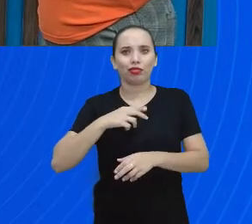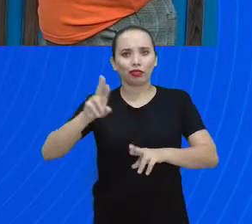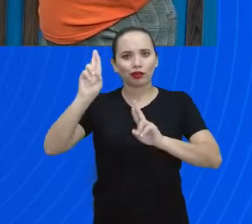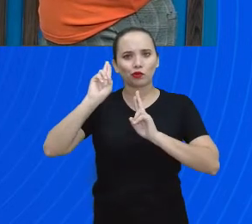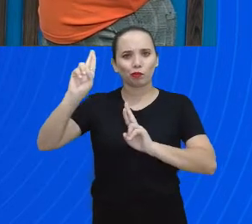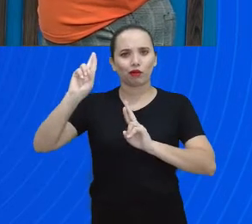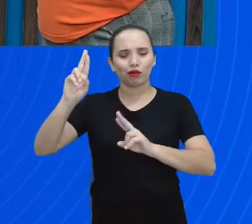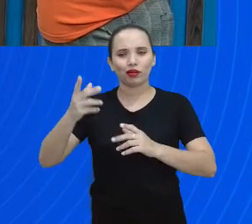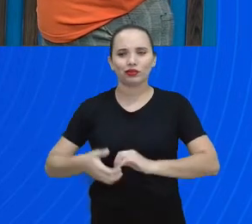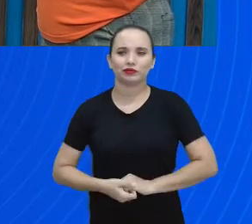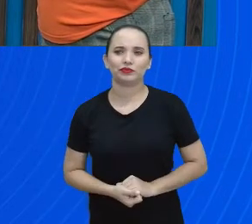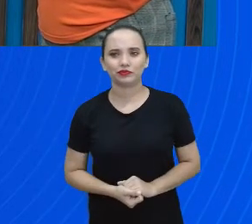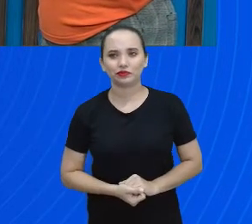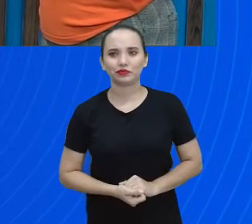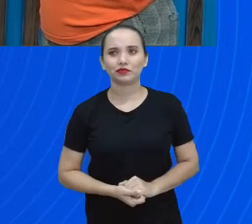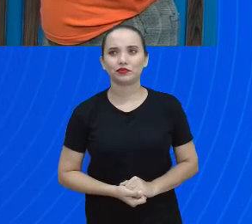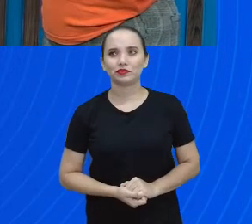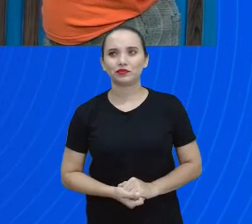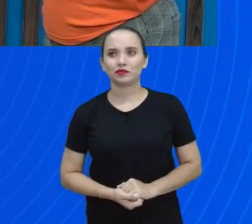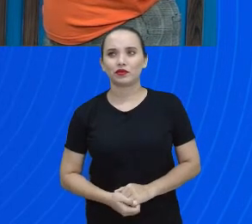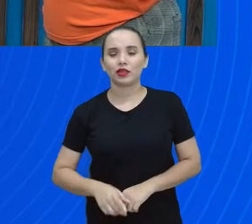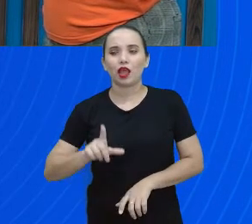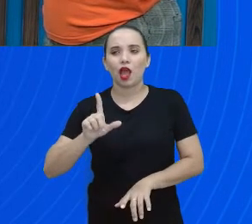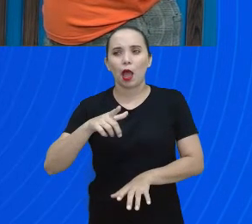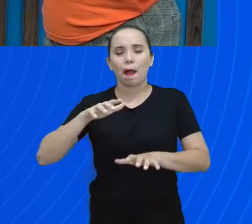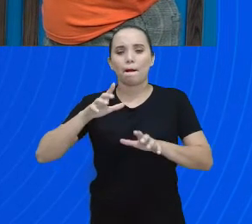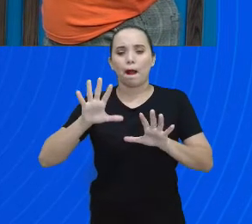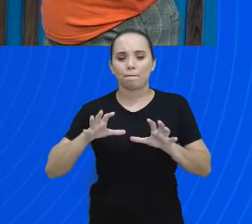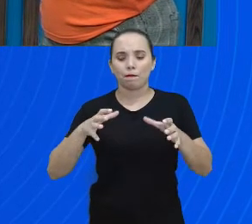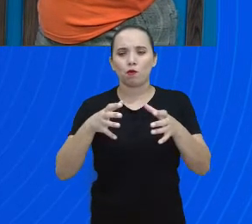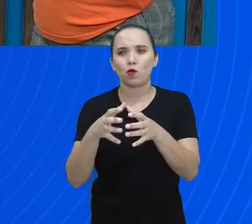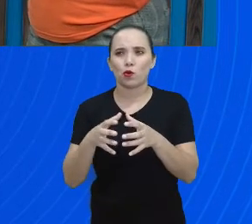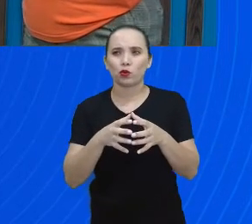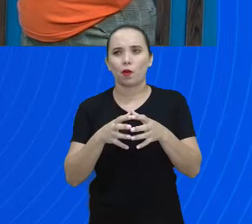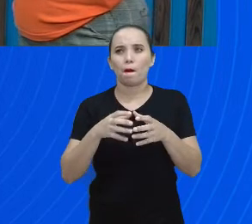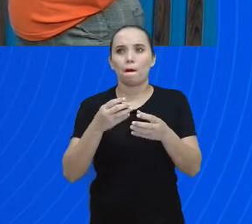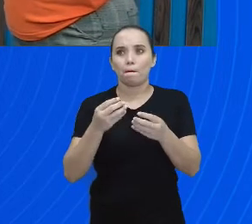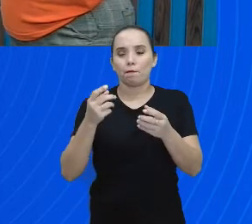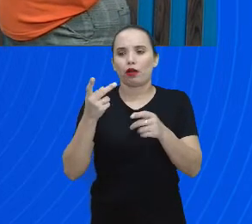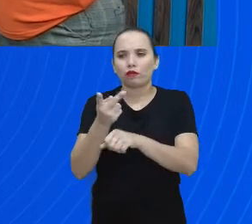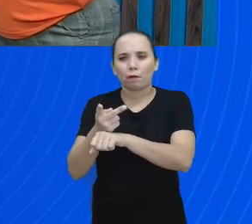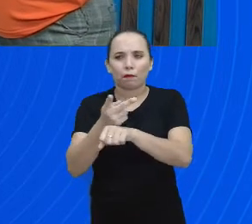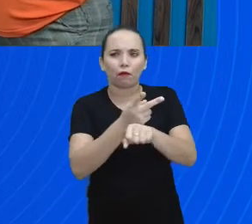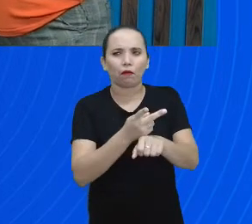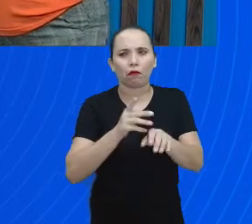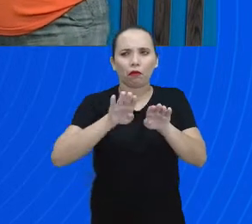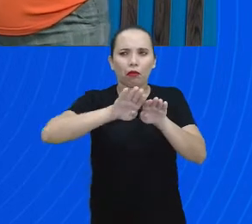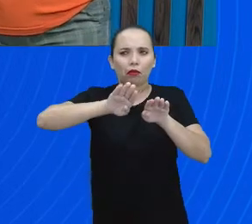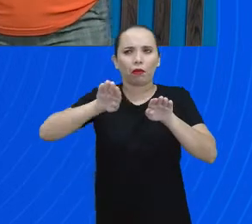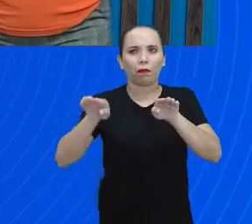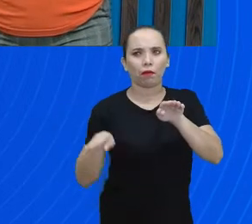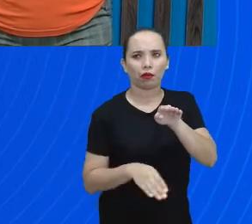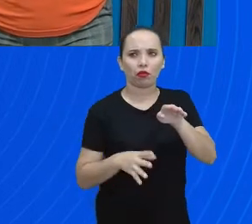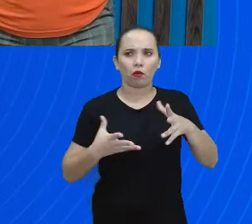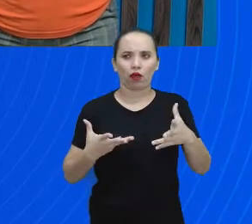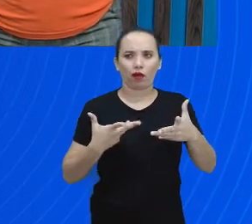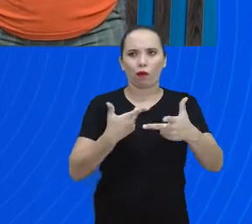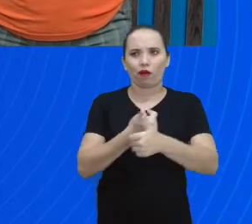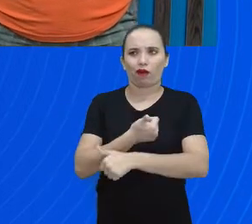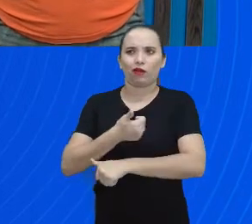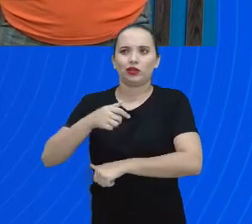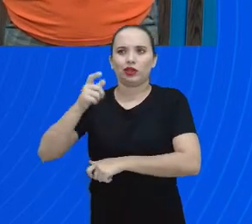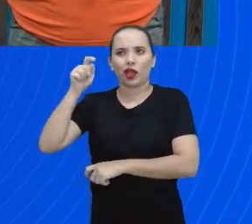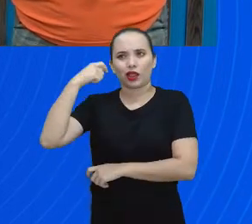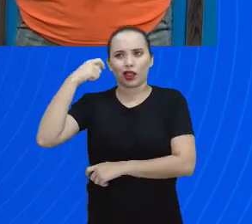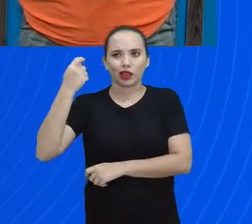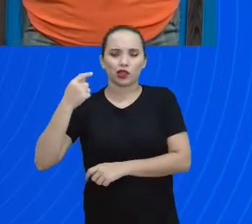massificação procura baixar a qualidade artística para a altura do gosto médio. Em arte, o gosto médio é mais prejudicial do que o